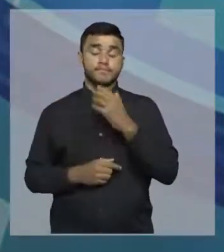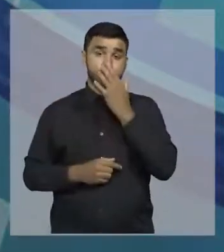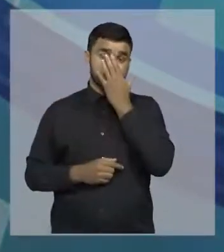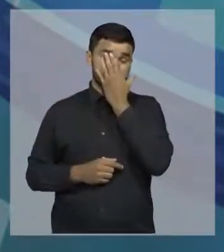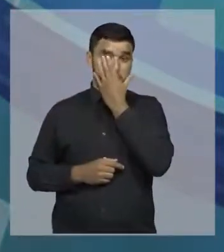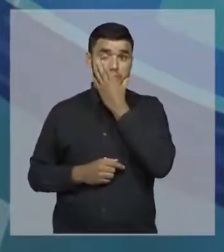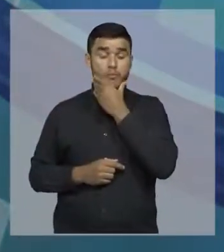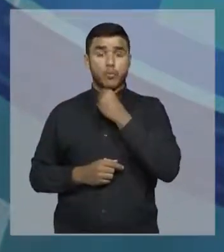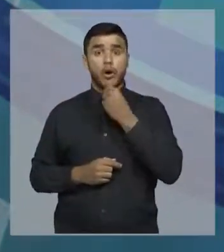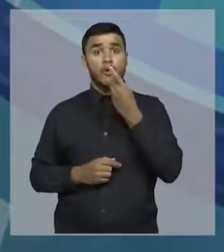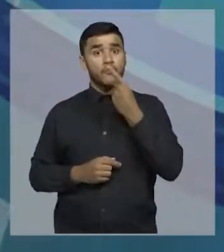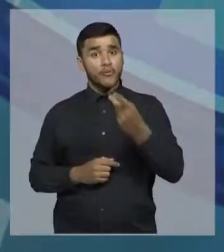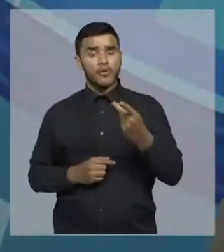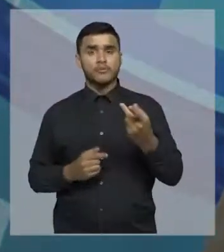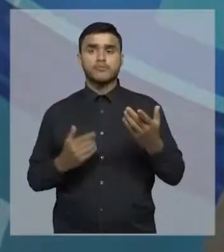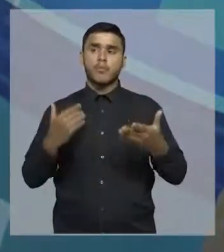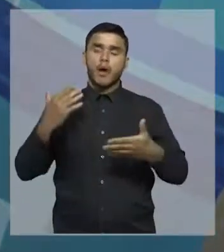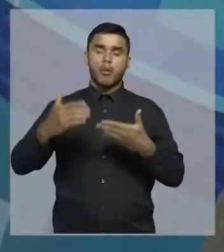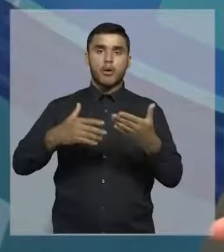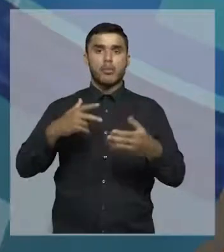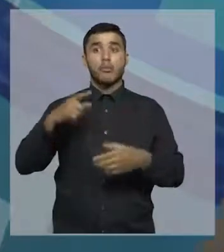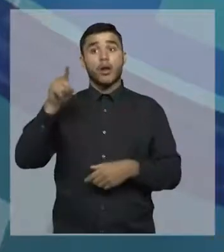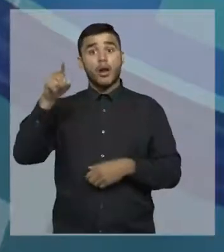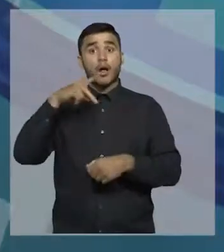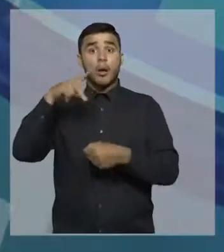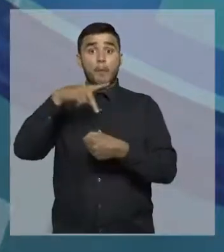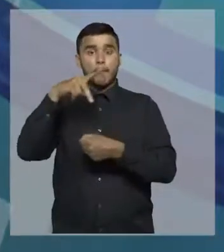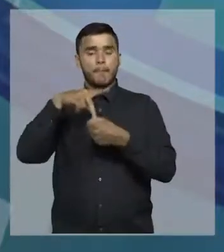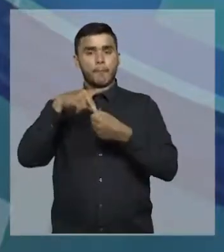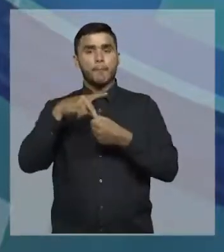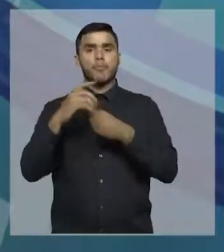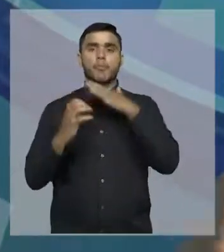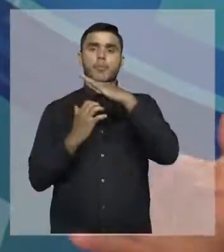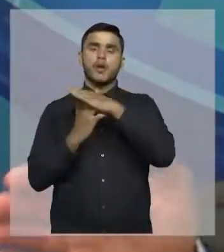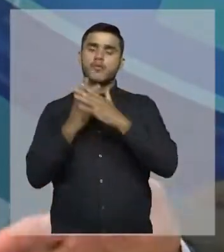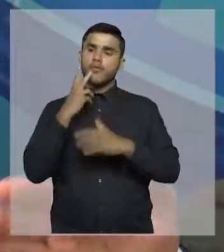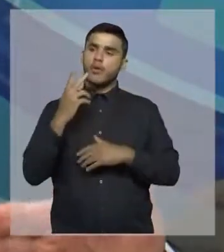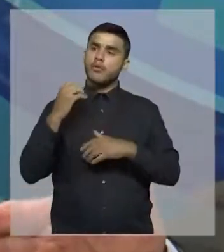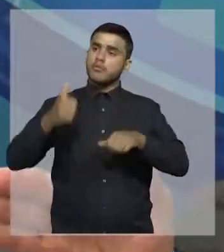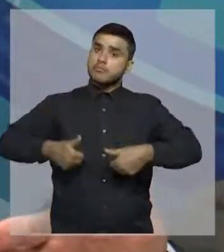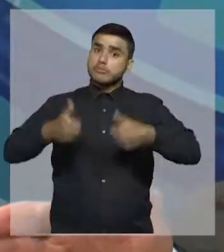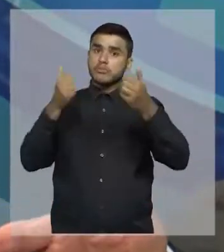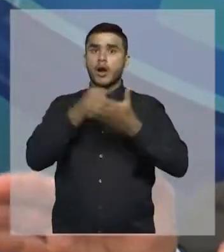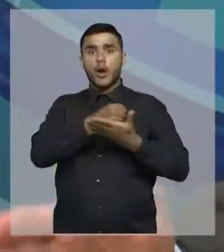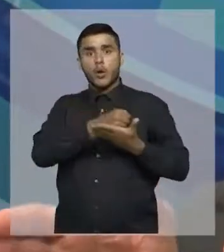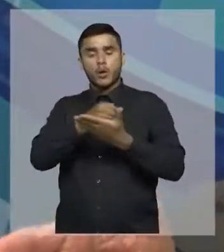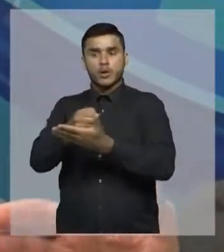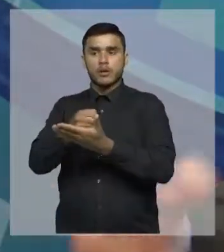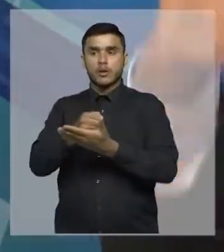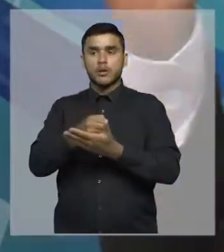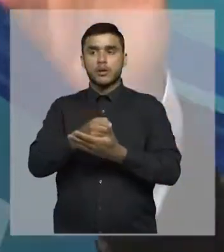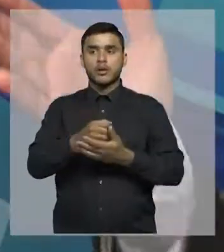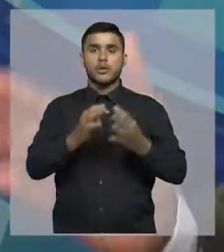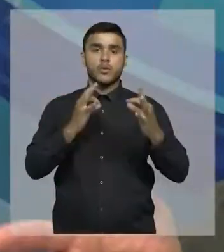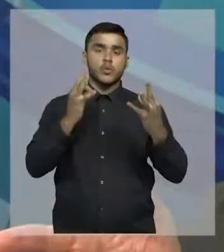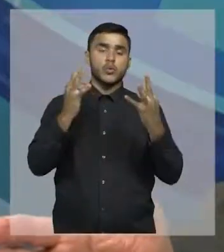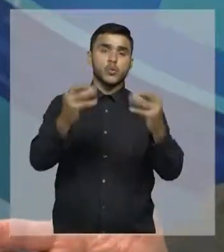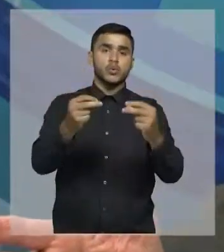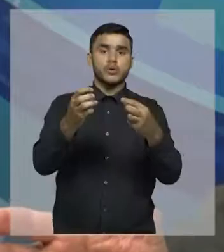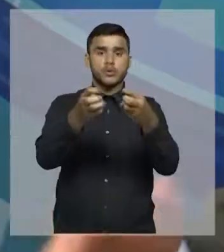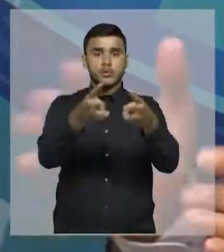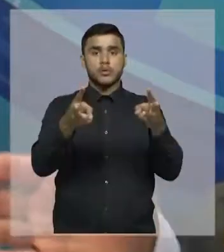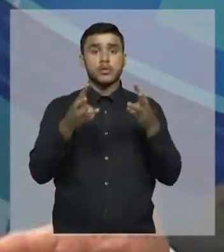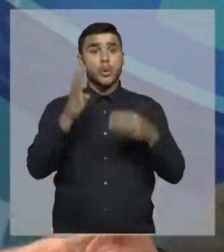da Petrobras, quebramos a Petrobras. Agora estávamos querendo salvar a Petrobras às expensas dos caminhoneiros e do Brasil